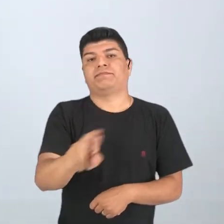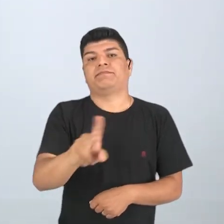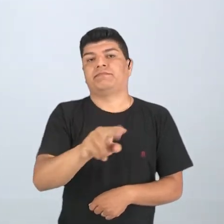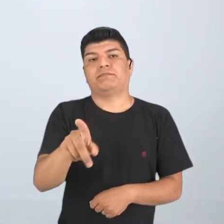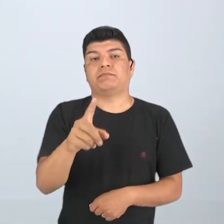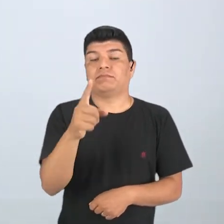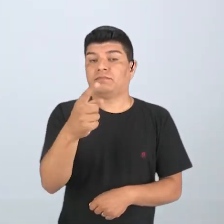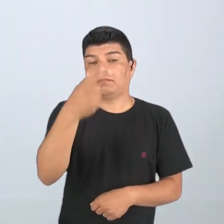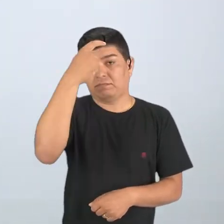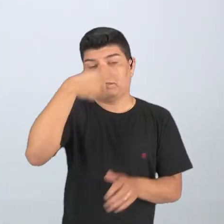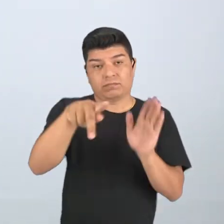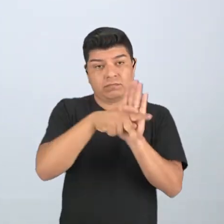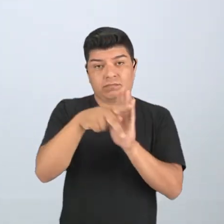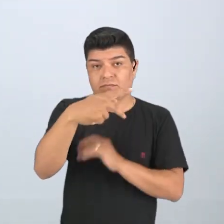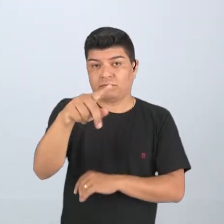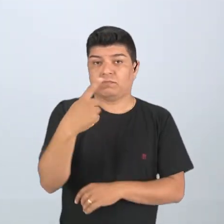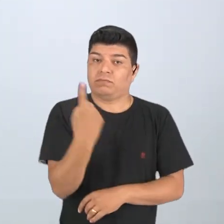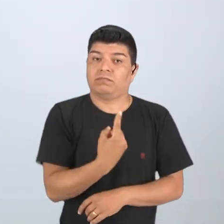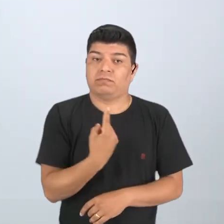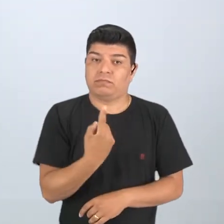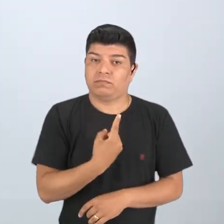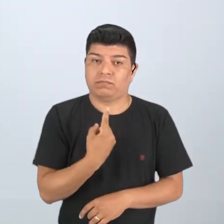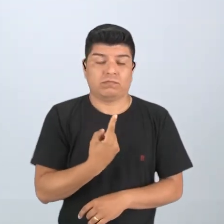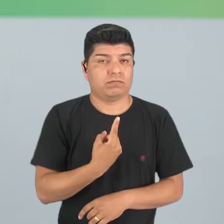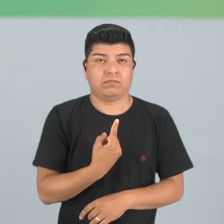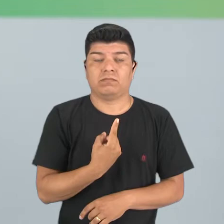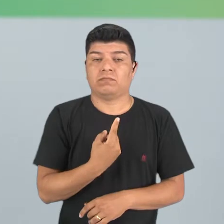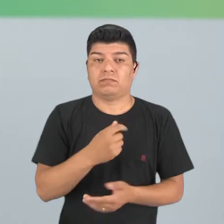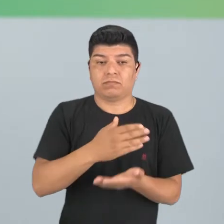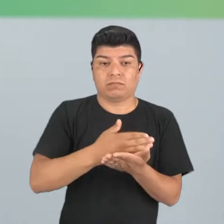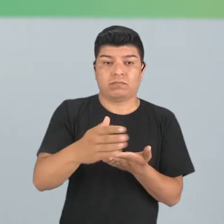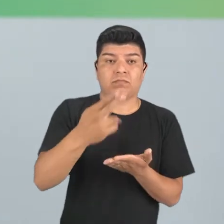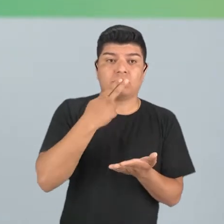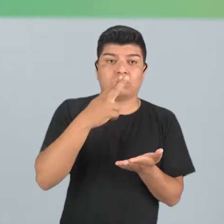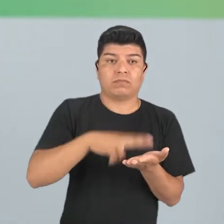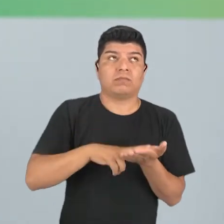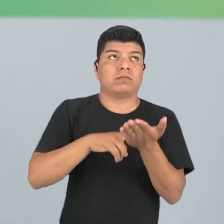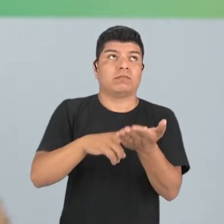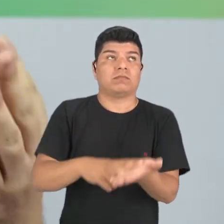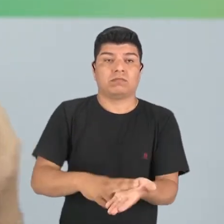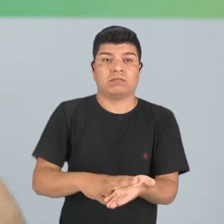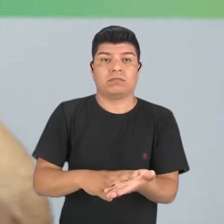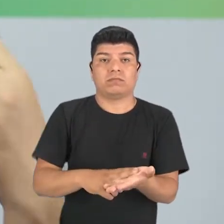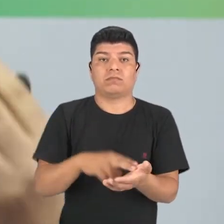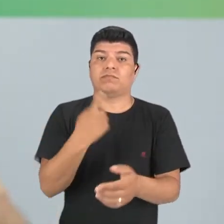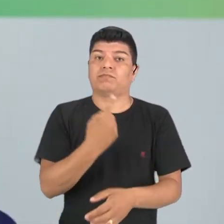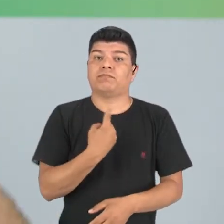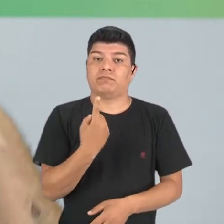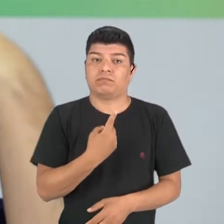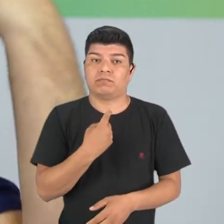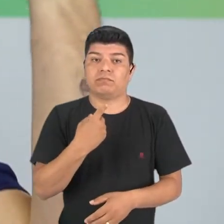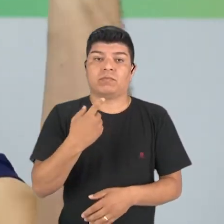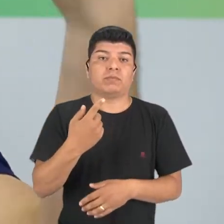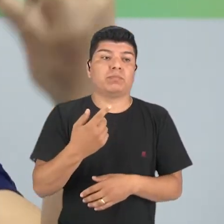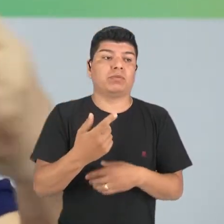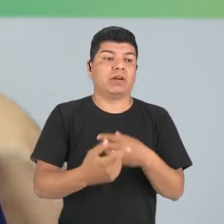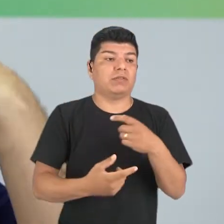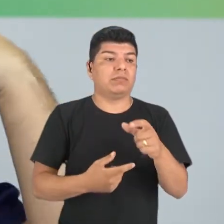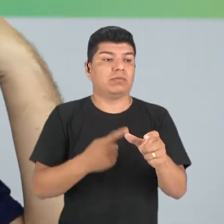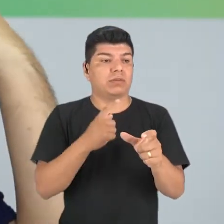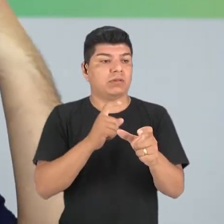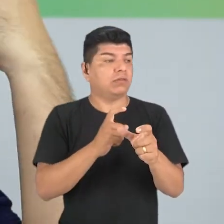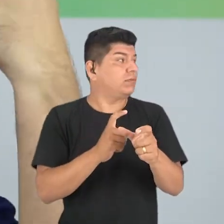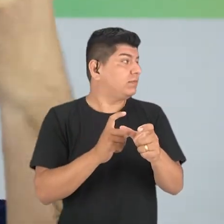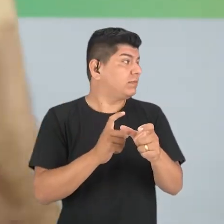uma pessoa, ok? Porque às vezes você começa a carta no singular, aí vai passando para o plural, você